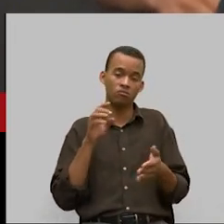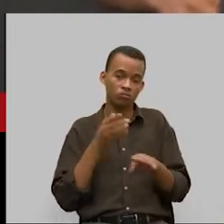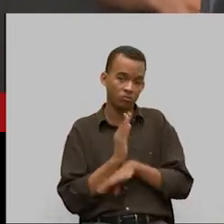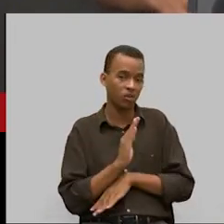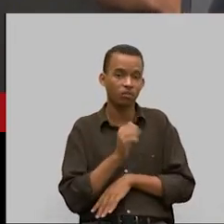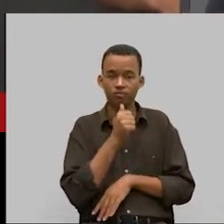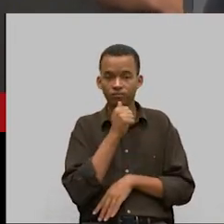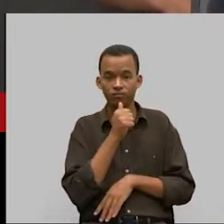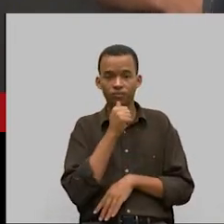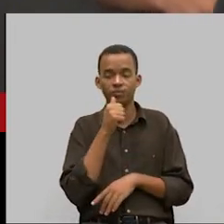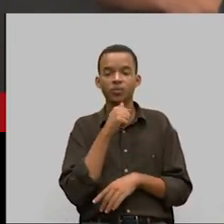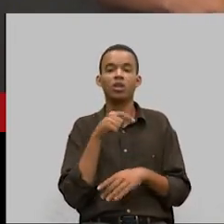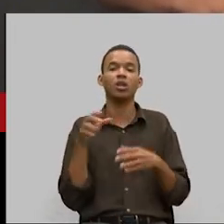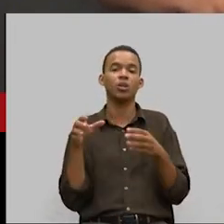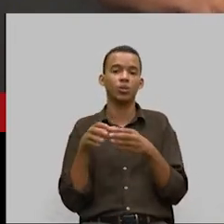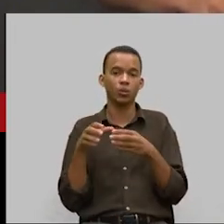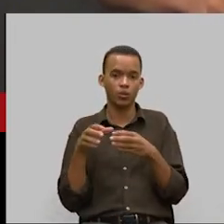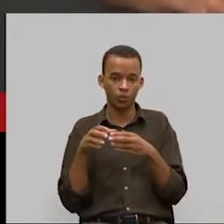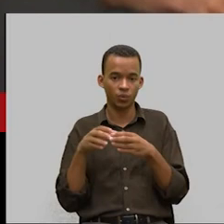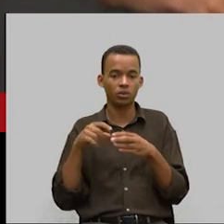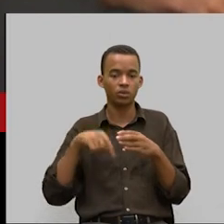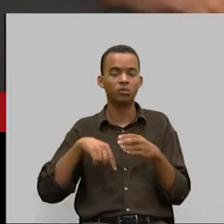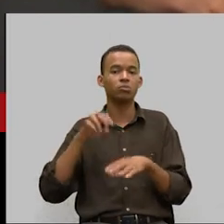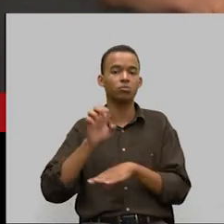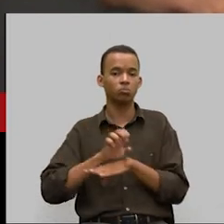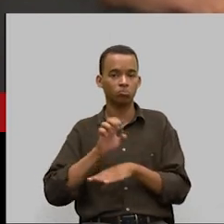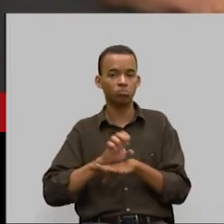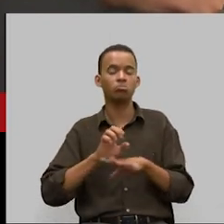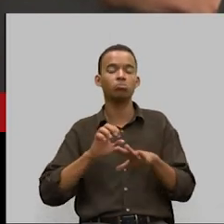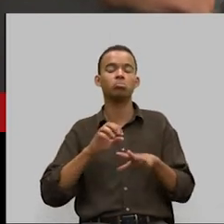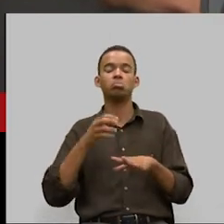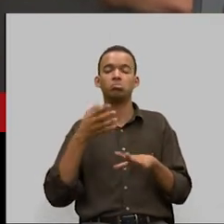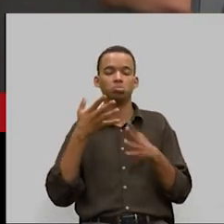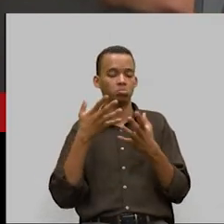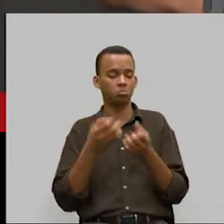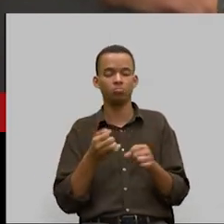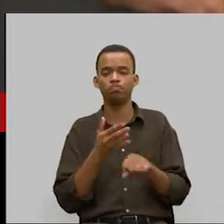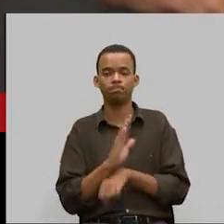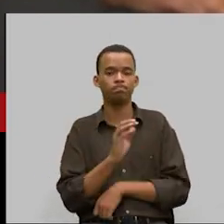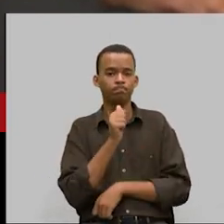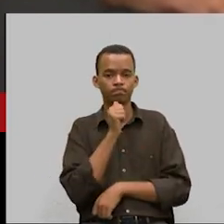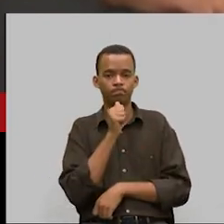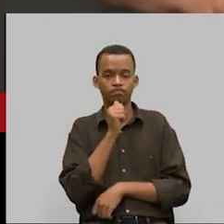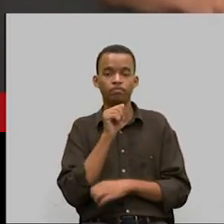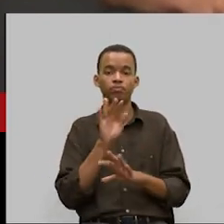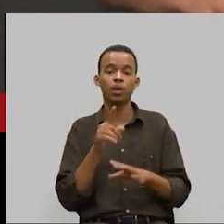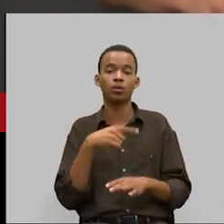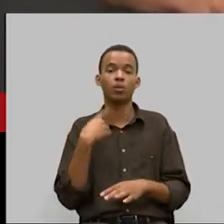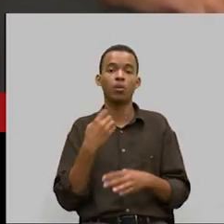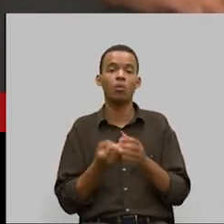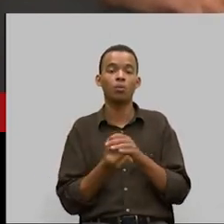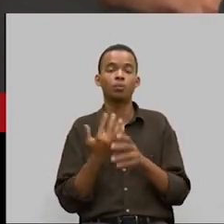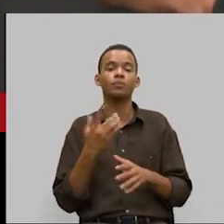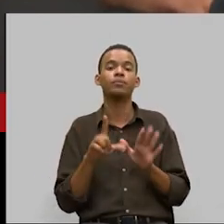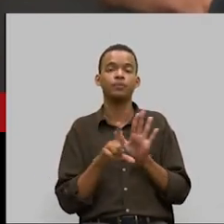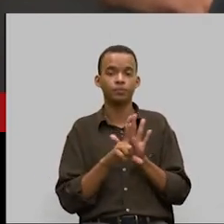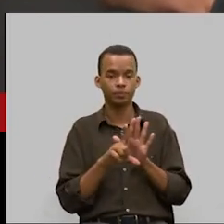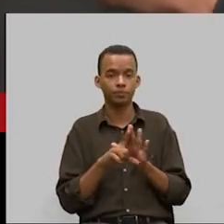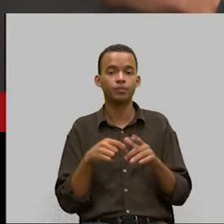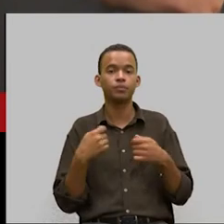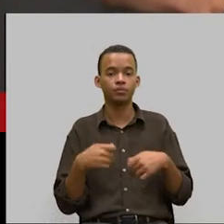Estadual da Educação aqui no estado e pra gente criar uma lei nós precisamos fazer uma